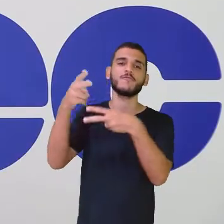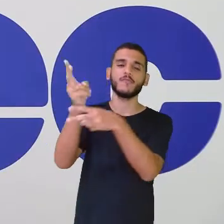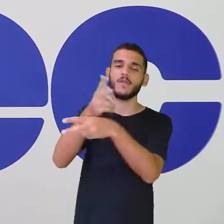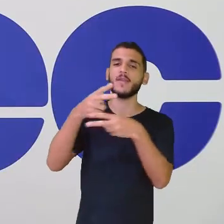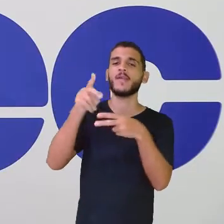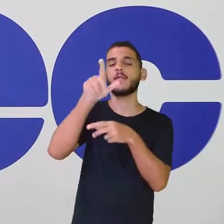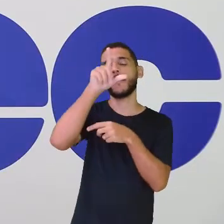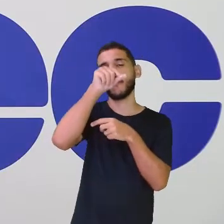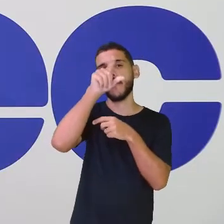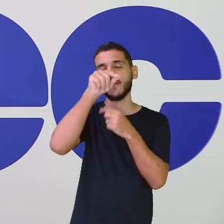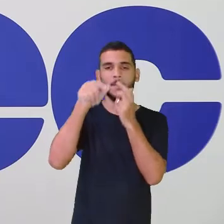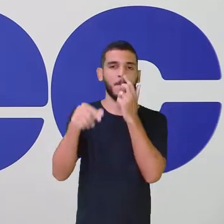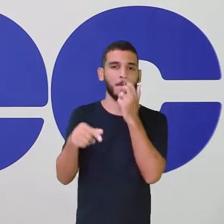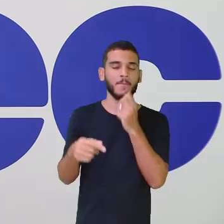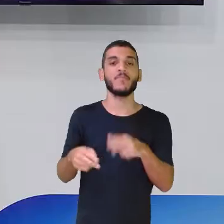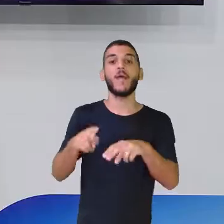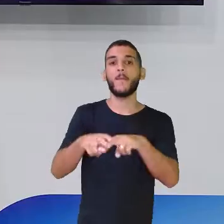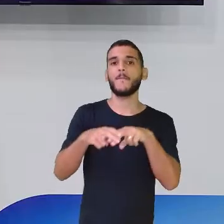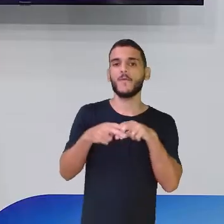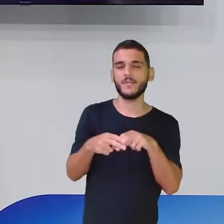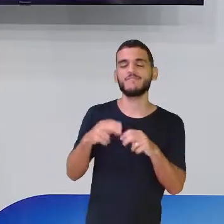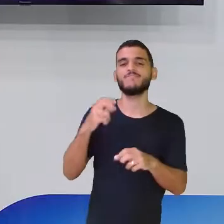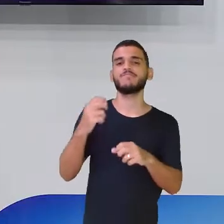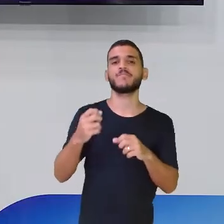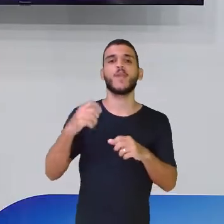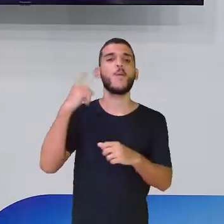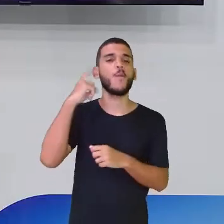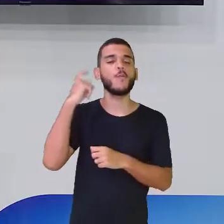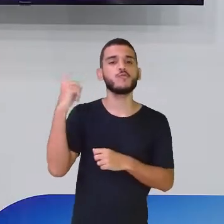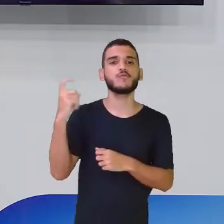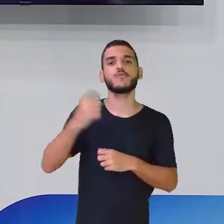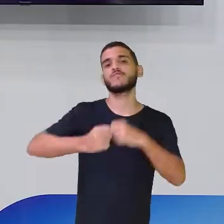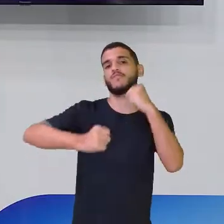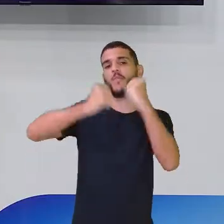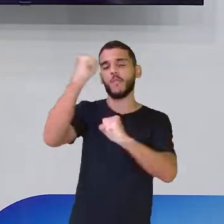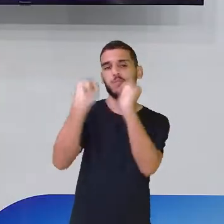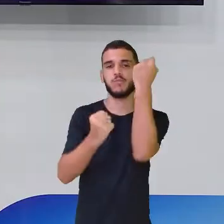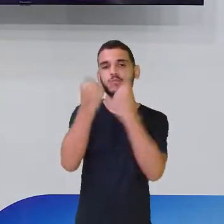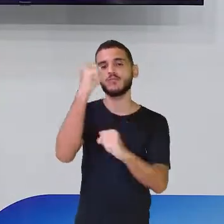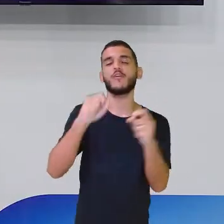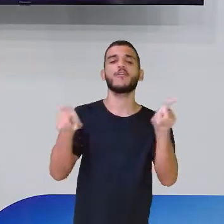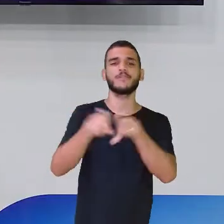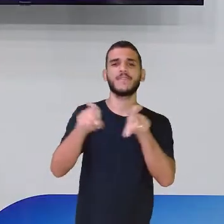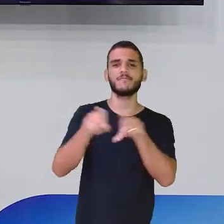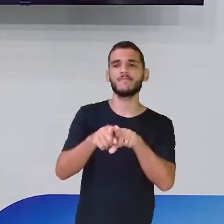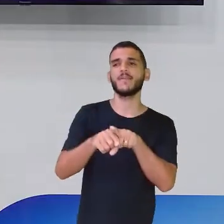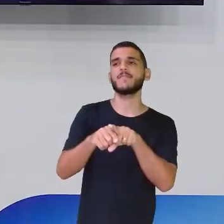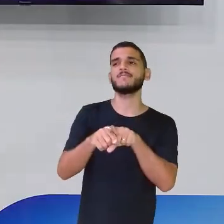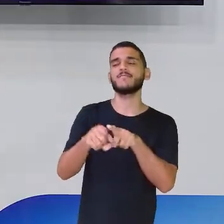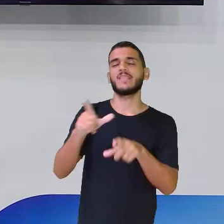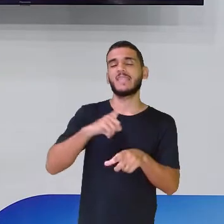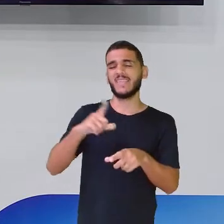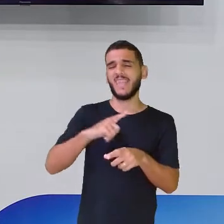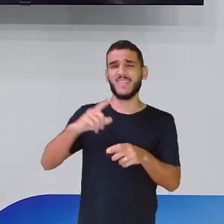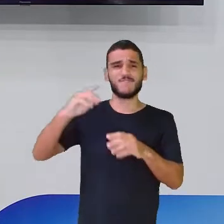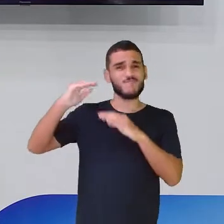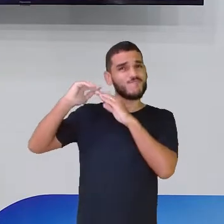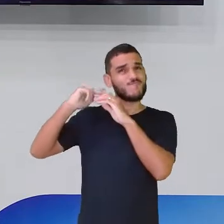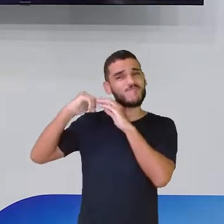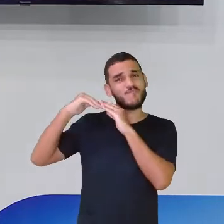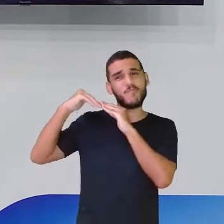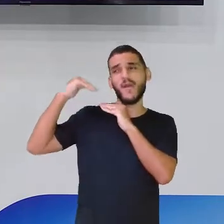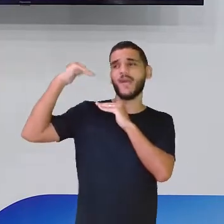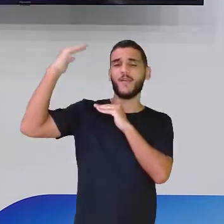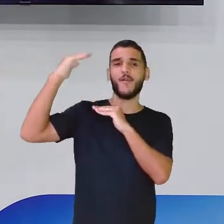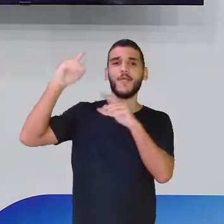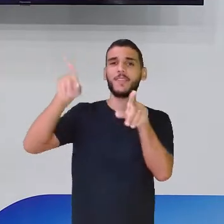vento. Porque os sons de máquinas e motores, eles são sons que têm uma intensidade maior e, geralmente,